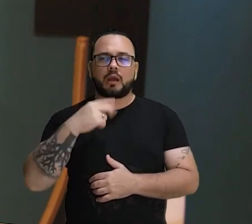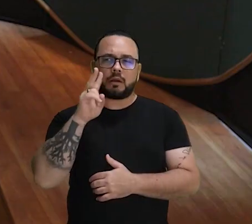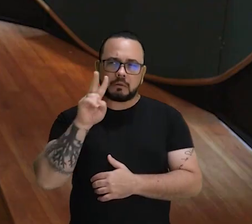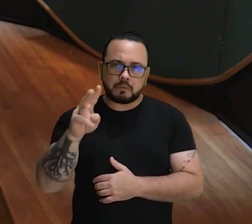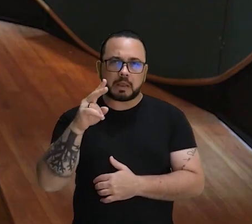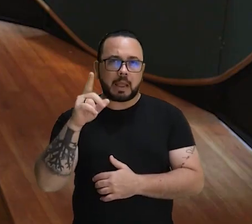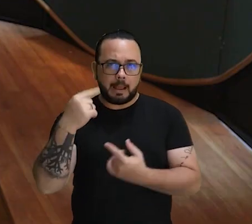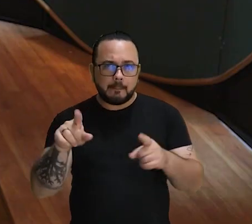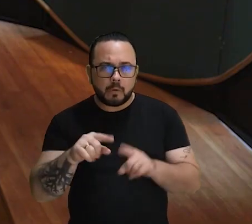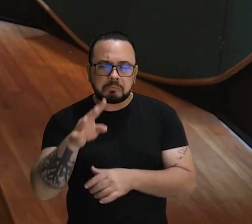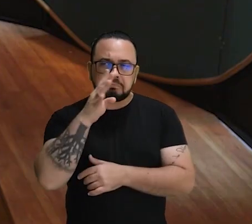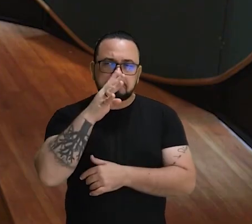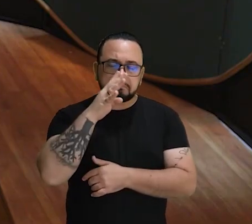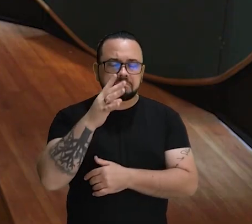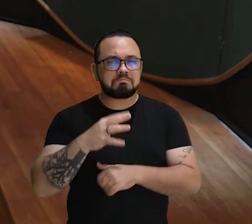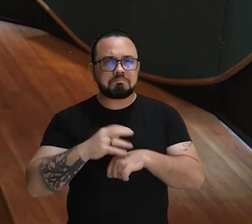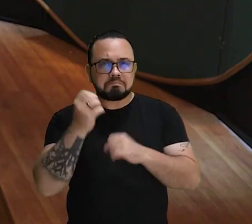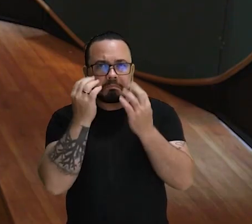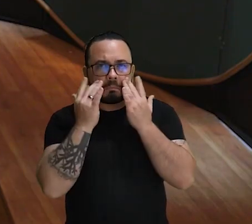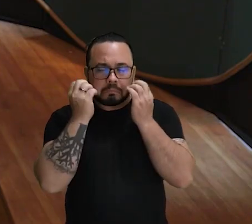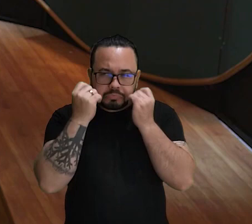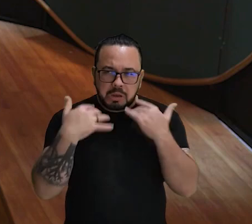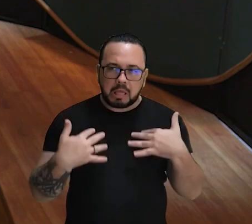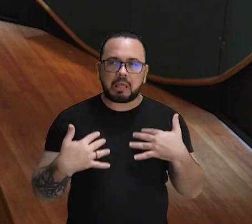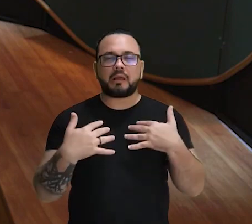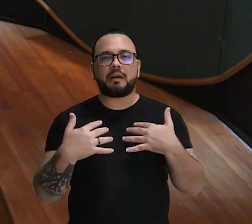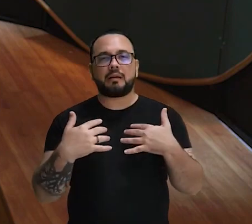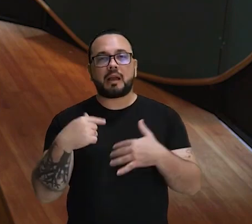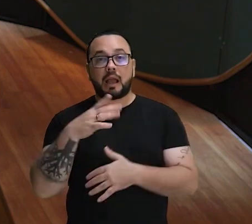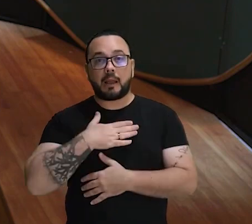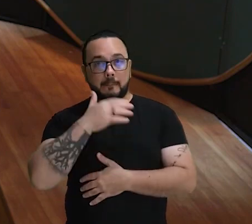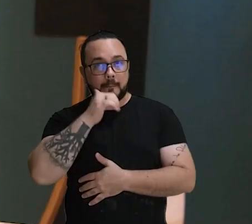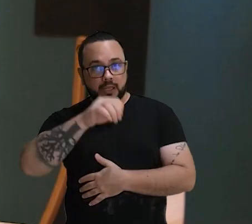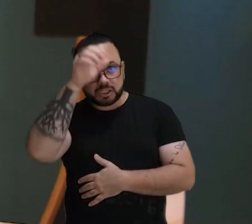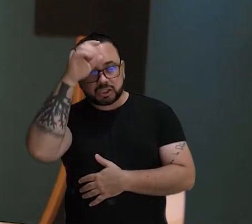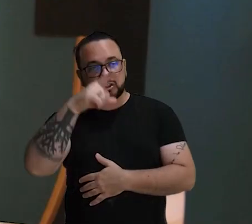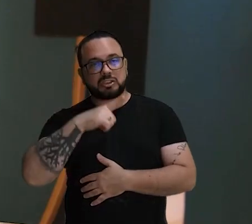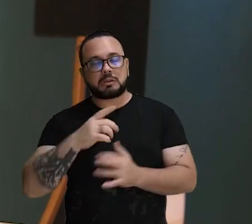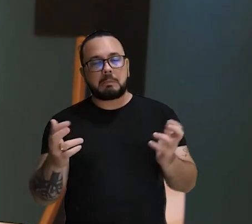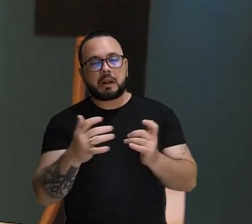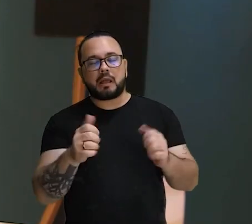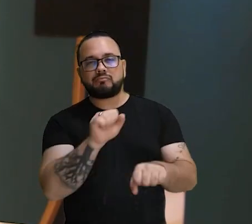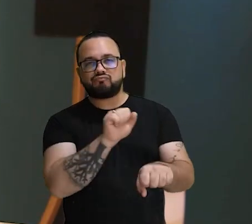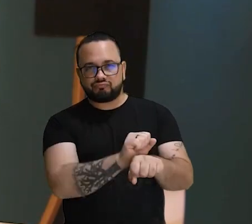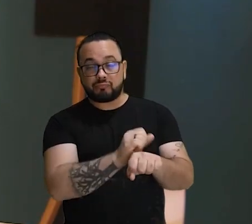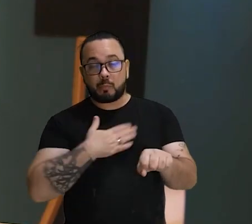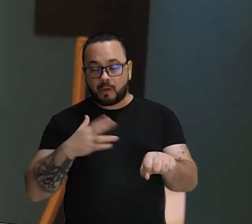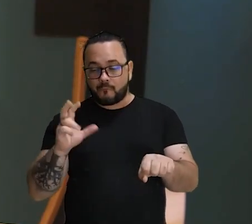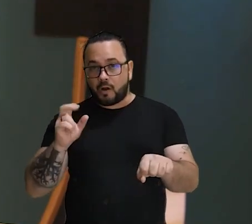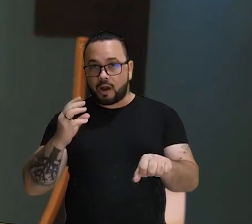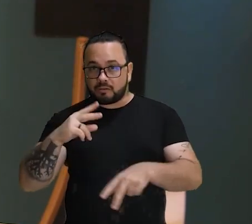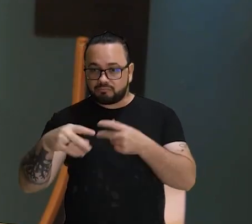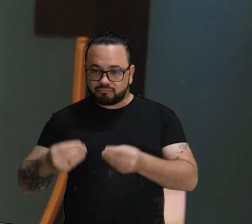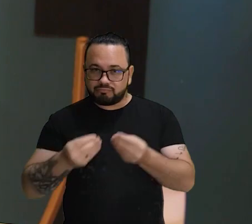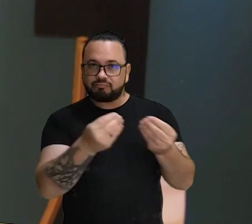derramei de lágrimas, assim, me emocionei muito. E aí tinha essa tia que tinha uma sanfona parada no canto da sala, que minha avó deu para ela 40, 50